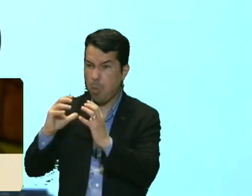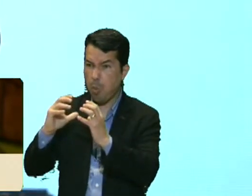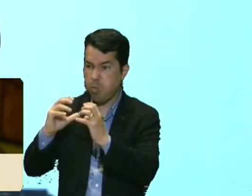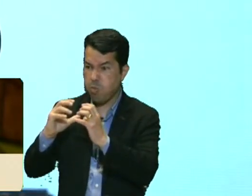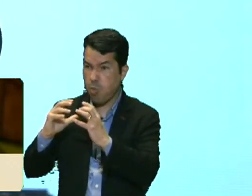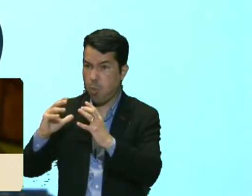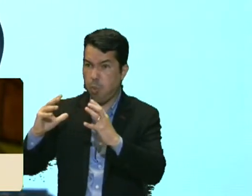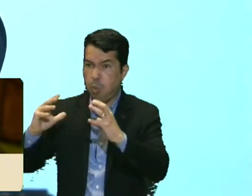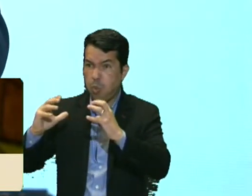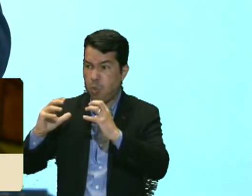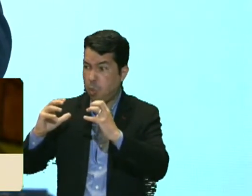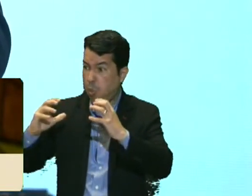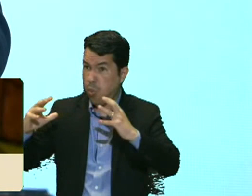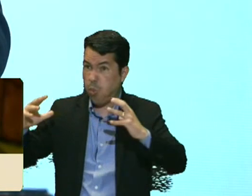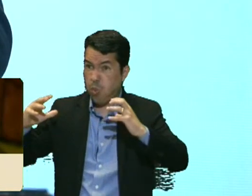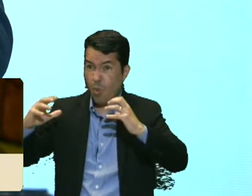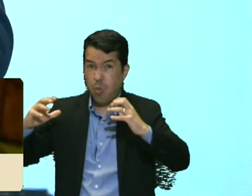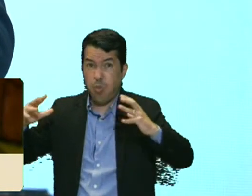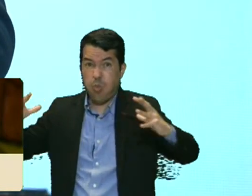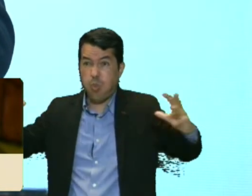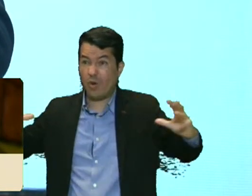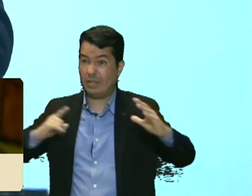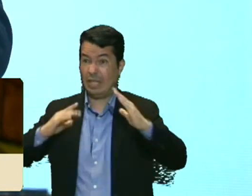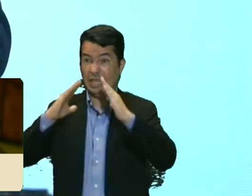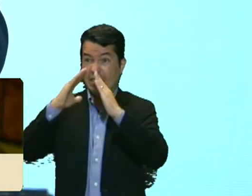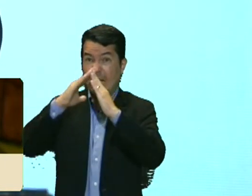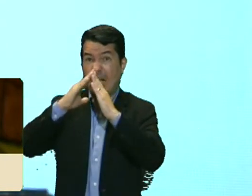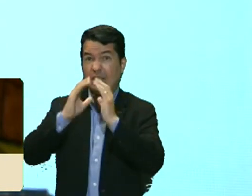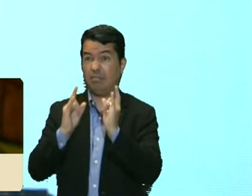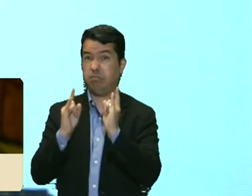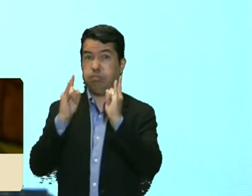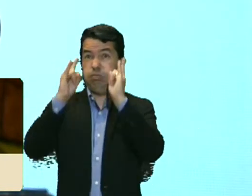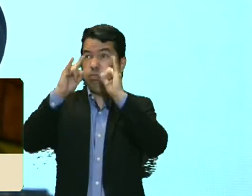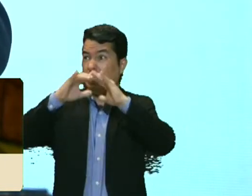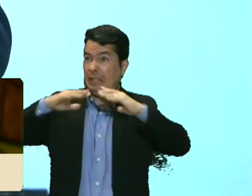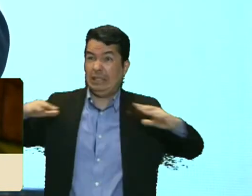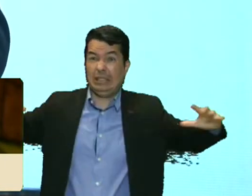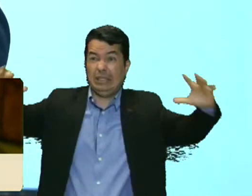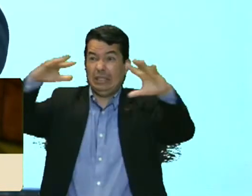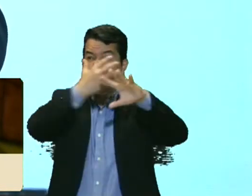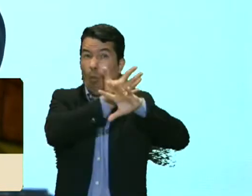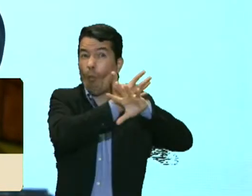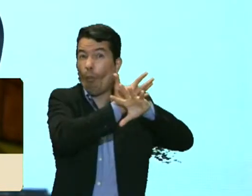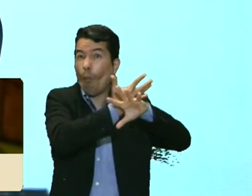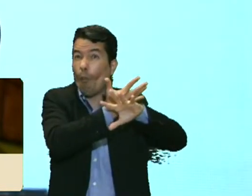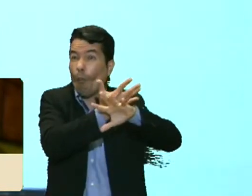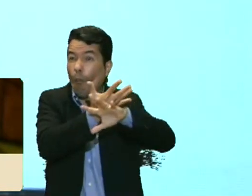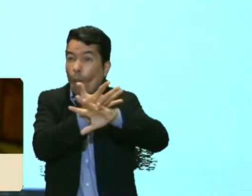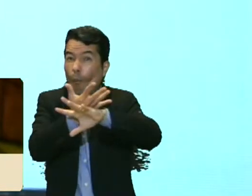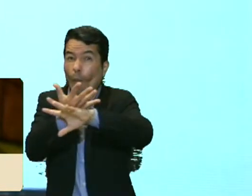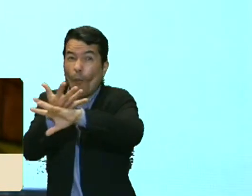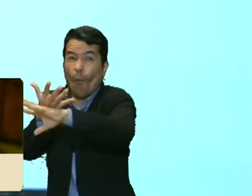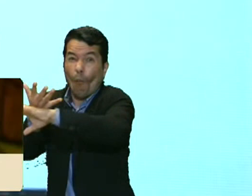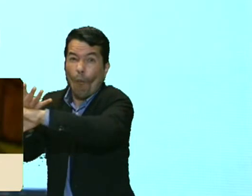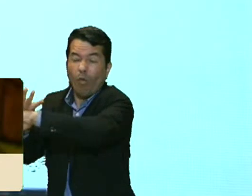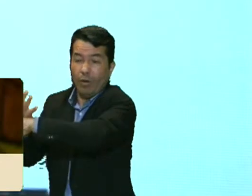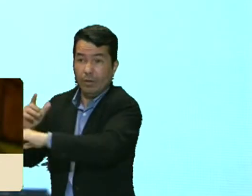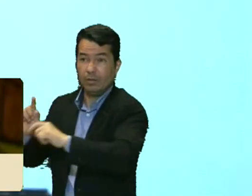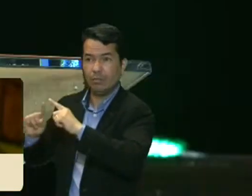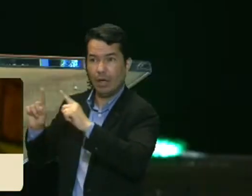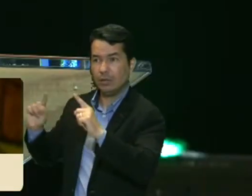mais severamente danificada foi a sede polonesa da Sociedade Bíblica